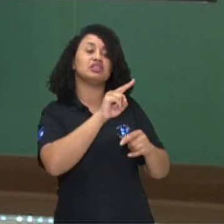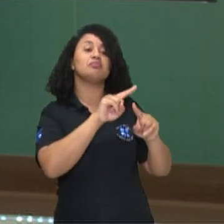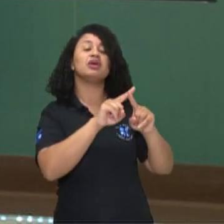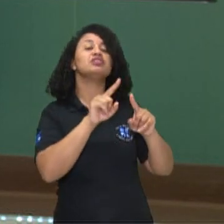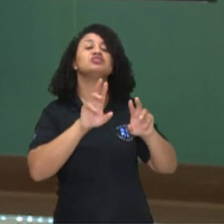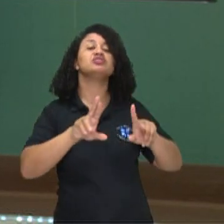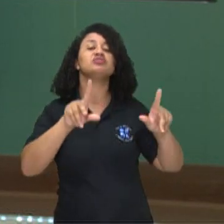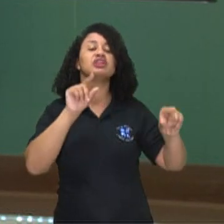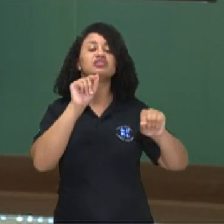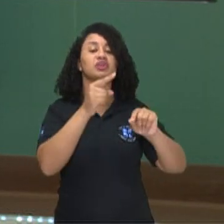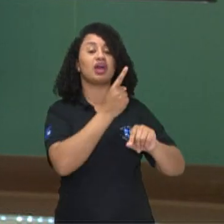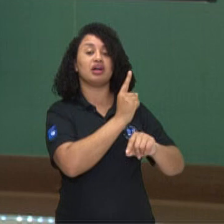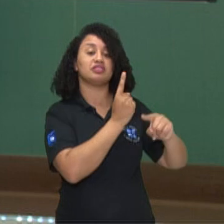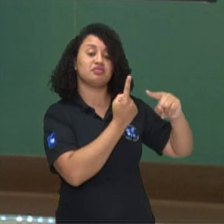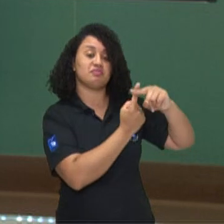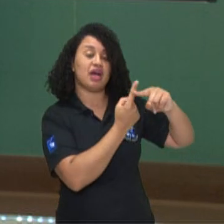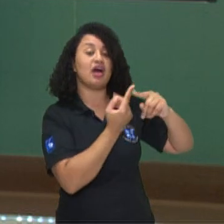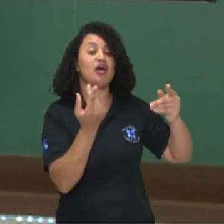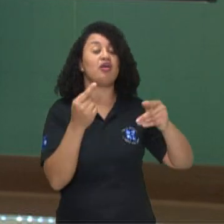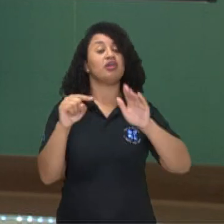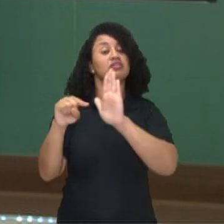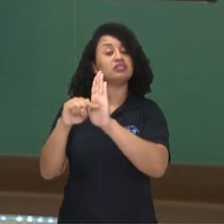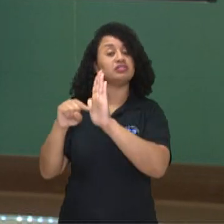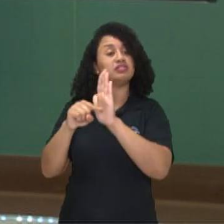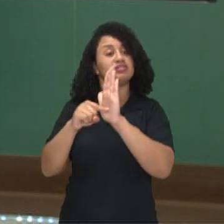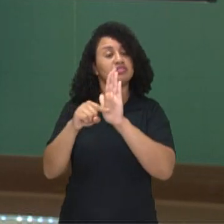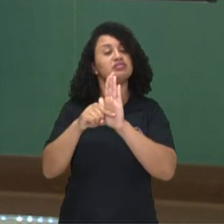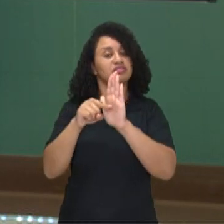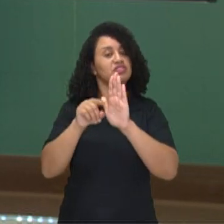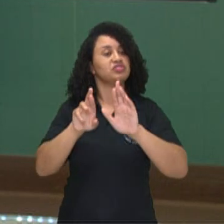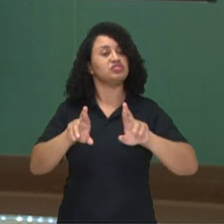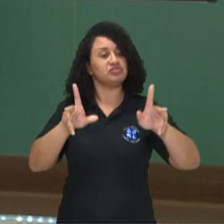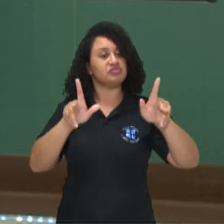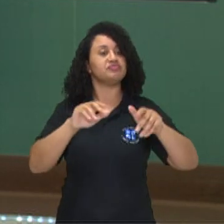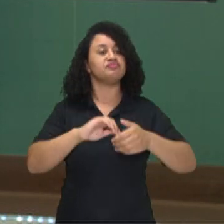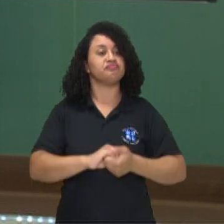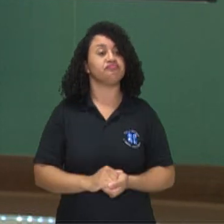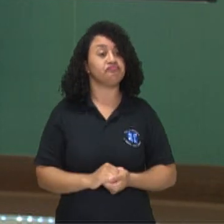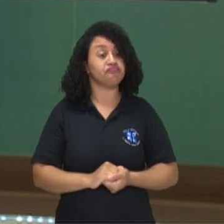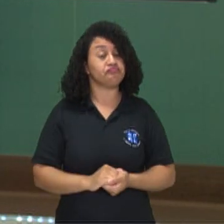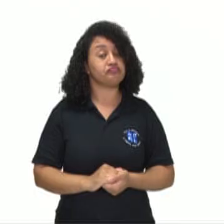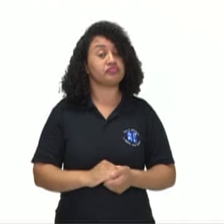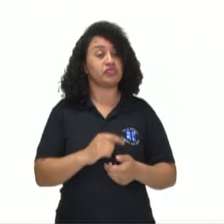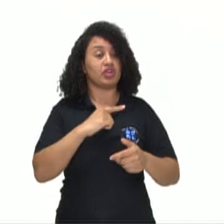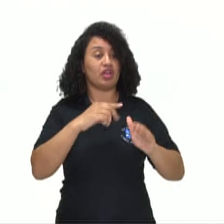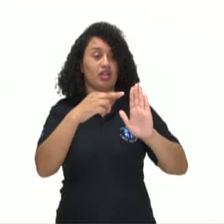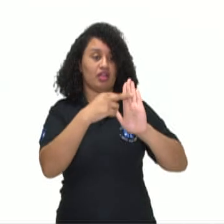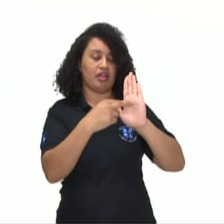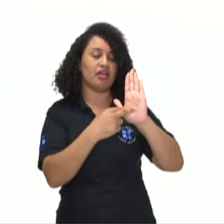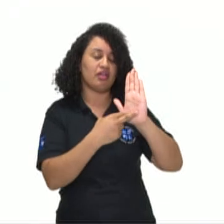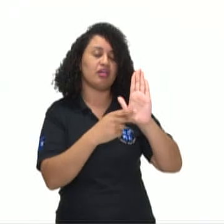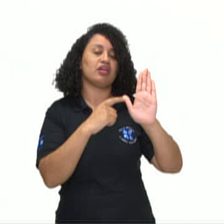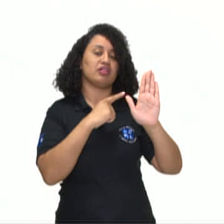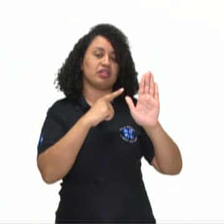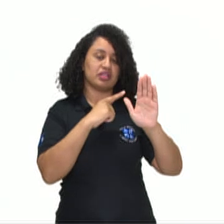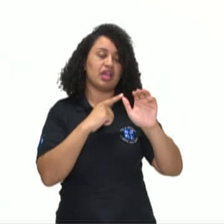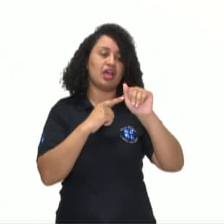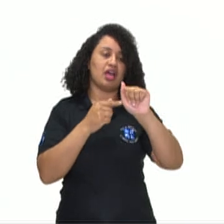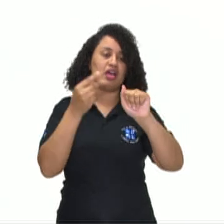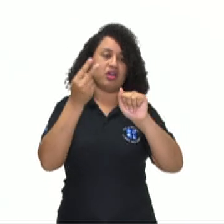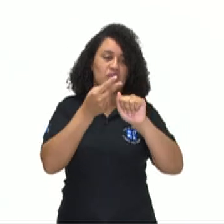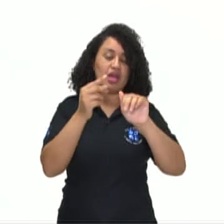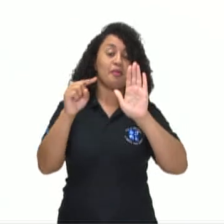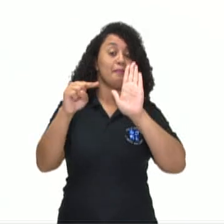única coisa que difere é o sinalzinho que a proposta está em vermelho. Então, olha lá, ó. Mesma regra, quadrado do